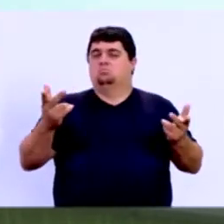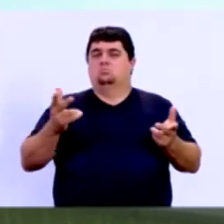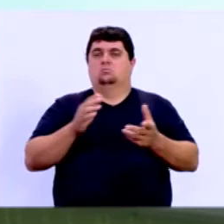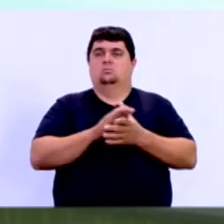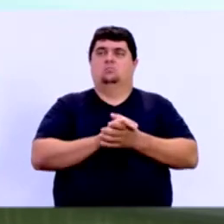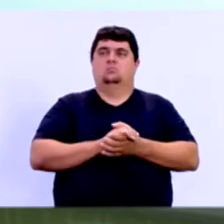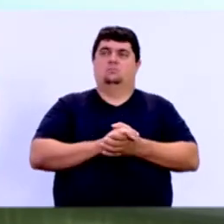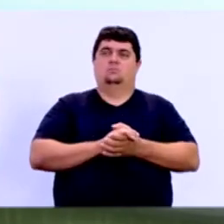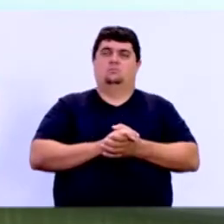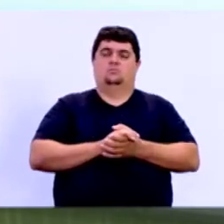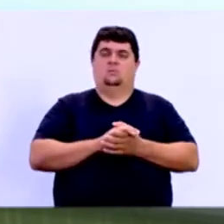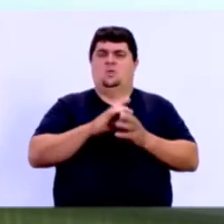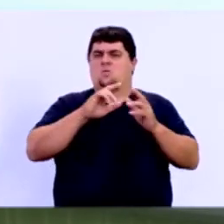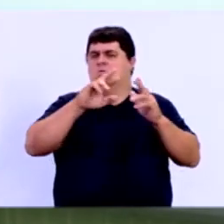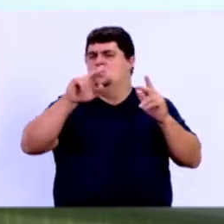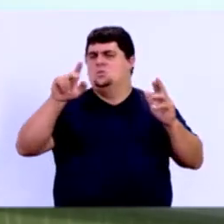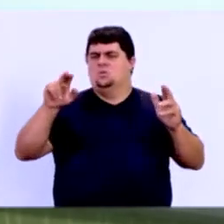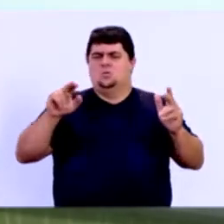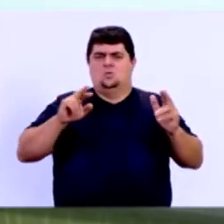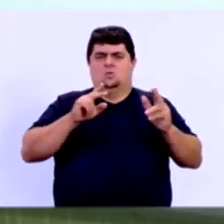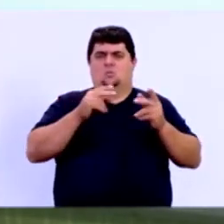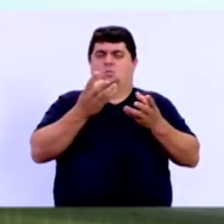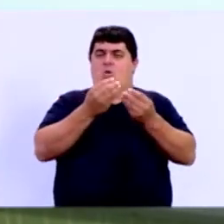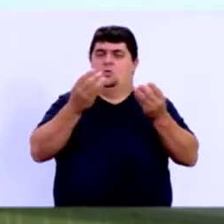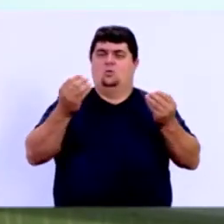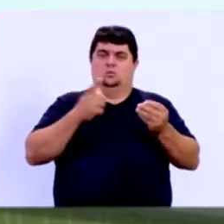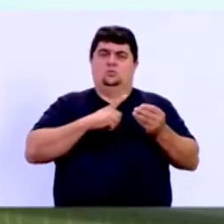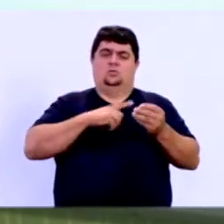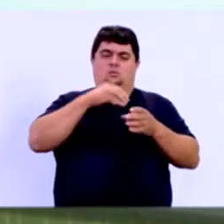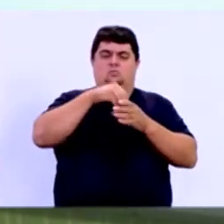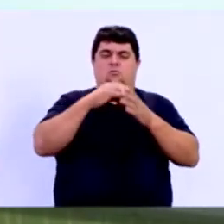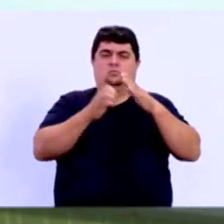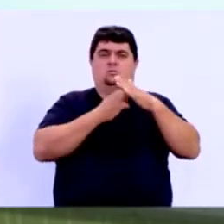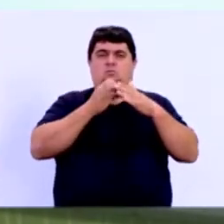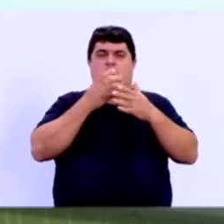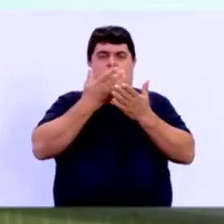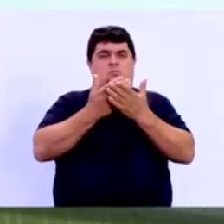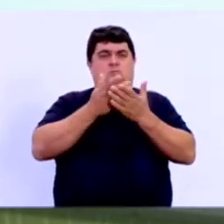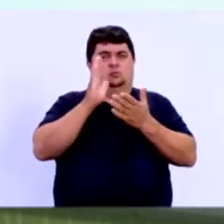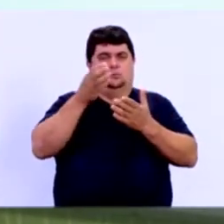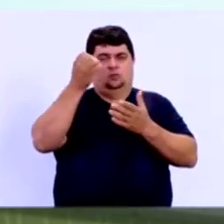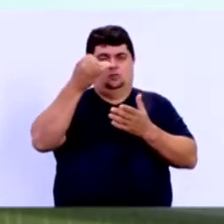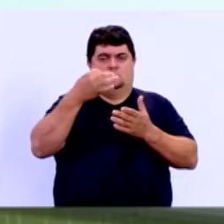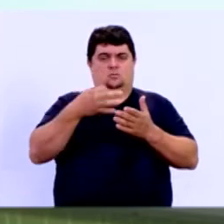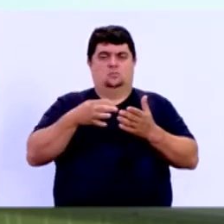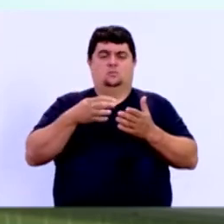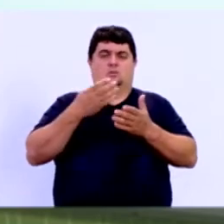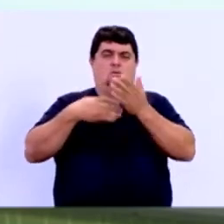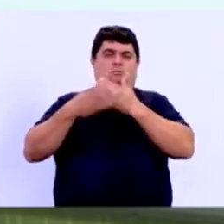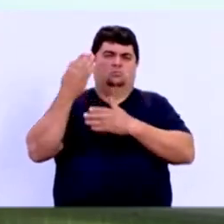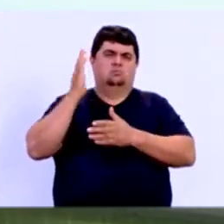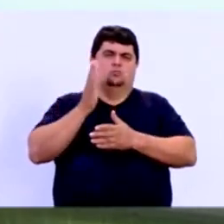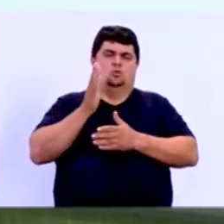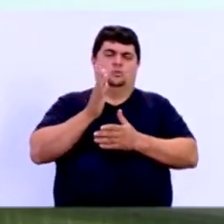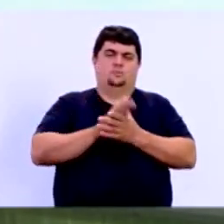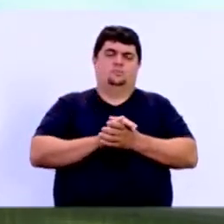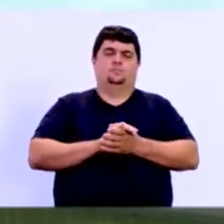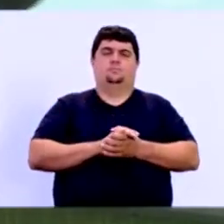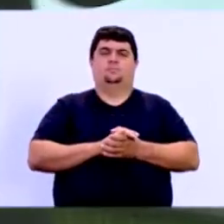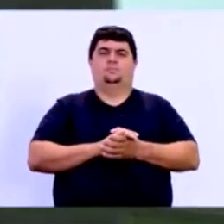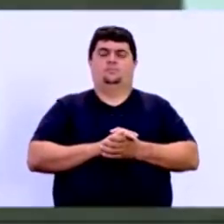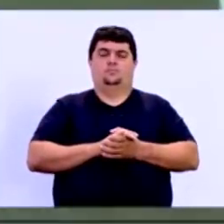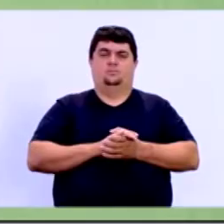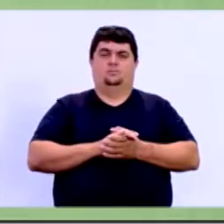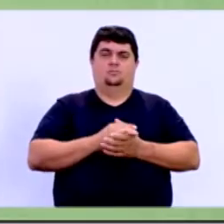né? E são diversos recursos que existem dentro da organização. Nós estudamos sobre isso também numa das nossas aulas, né?